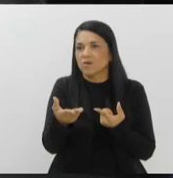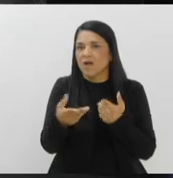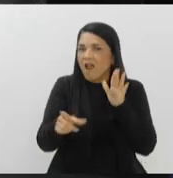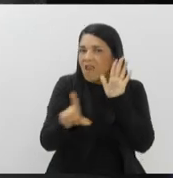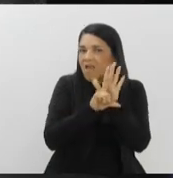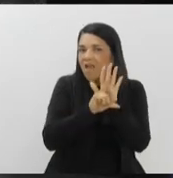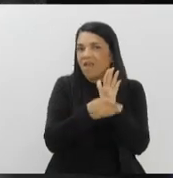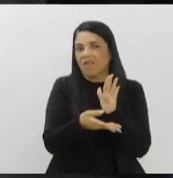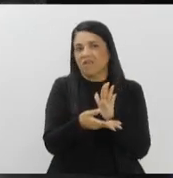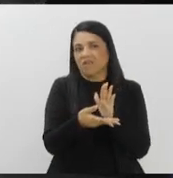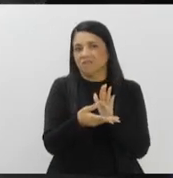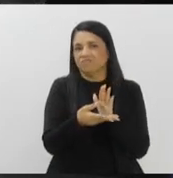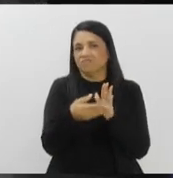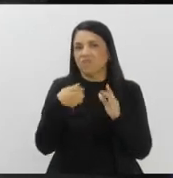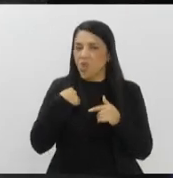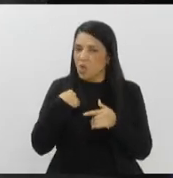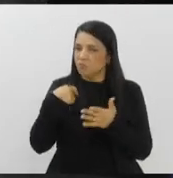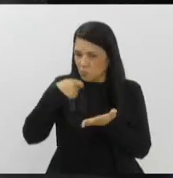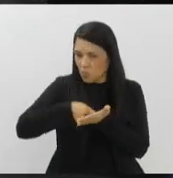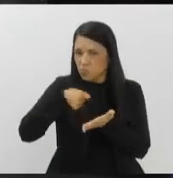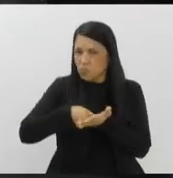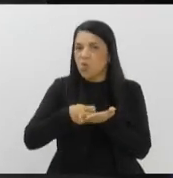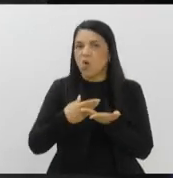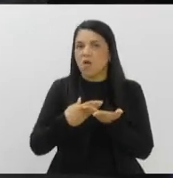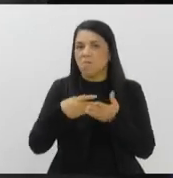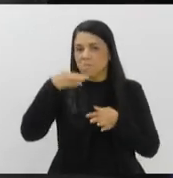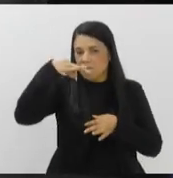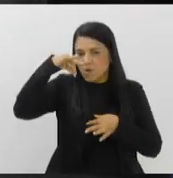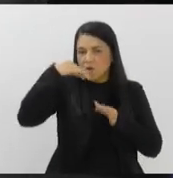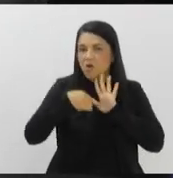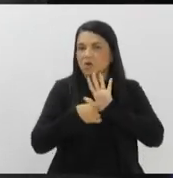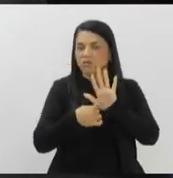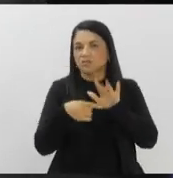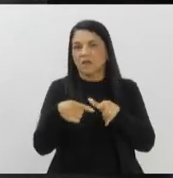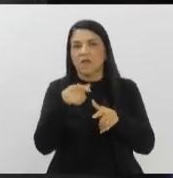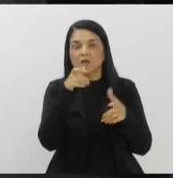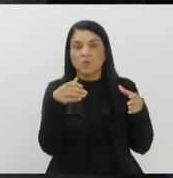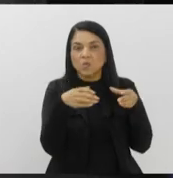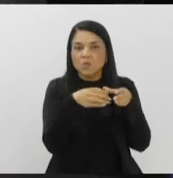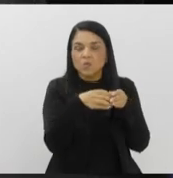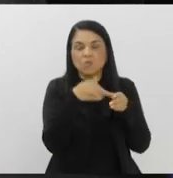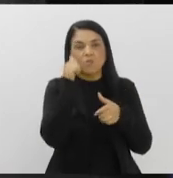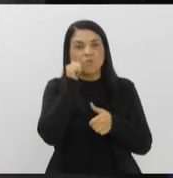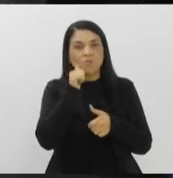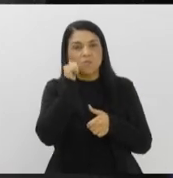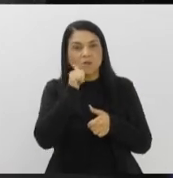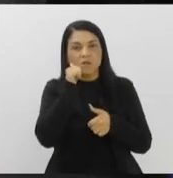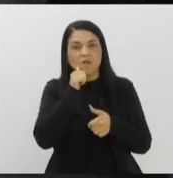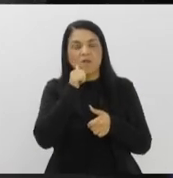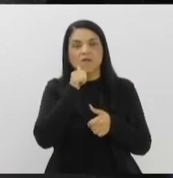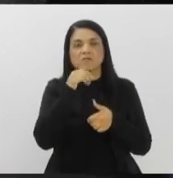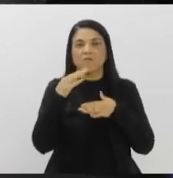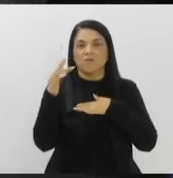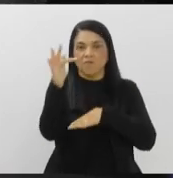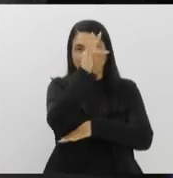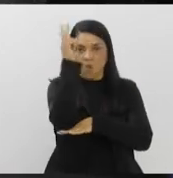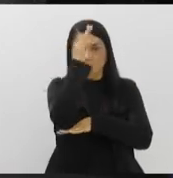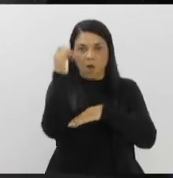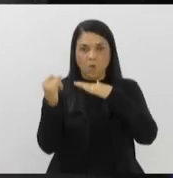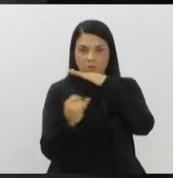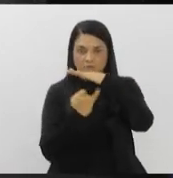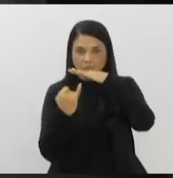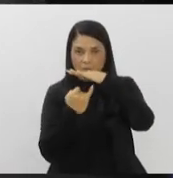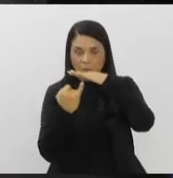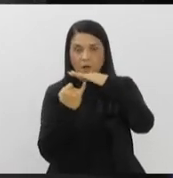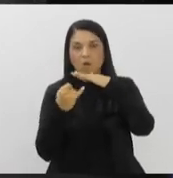trazer, tá? Mulheres, grupos formais e informais, como prioritárias, junto com os indígenas,